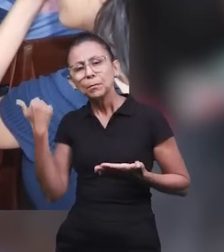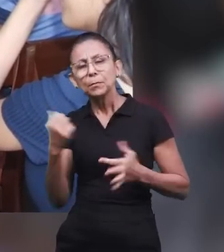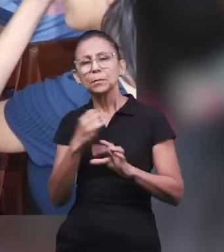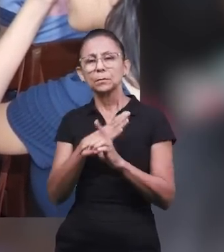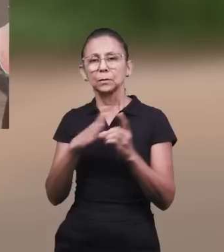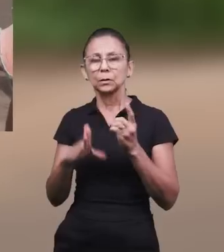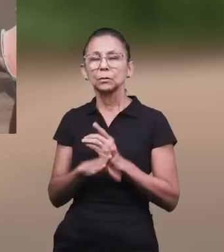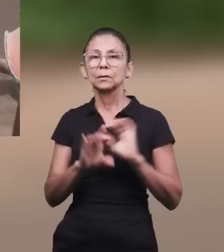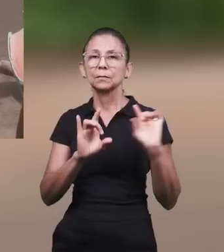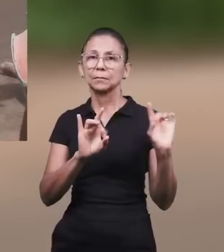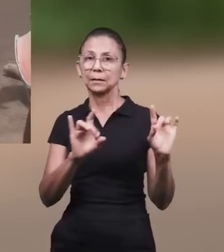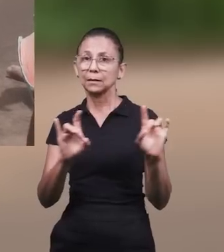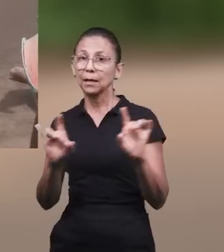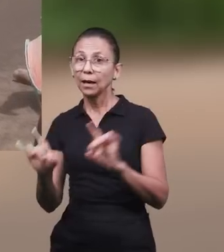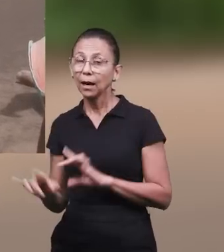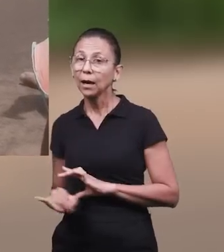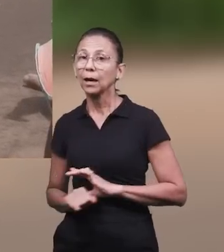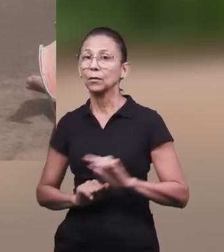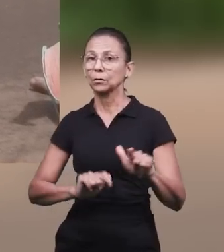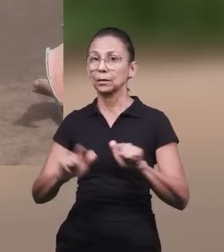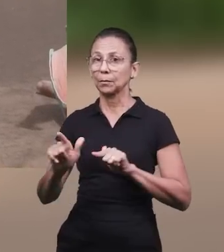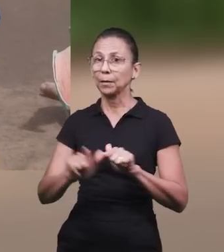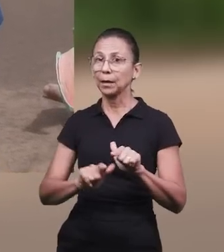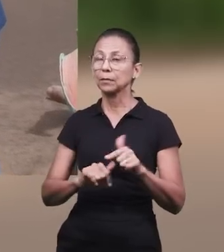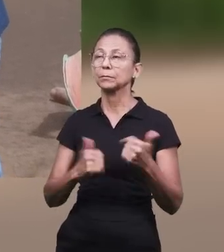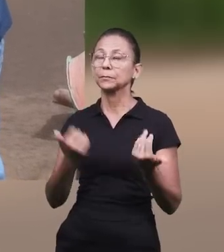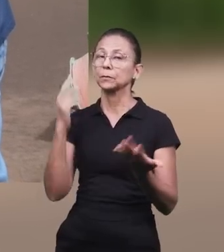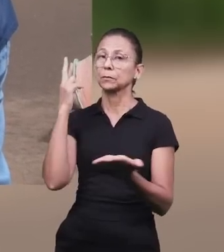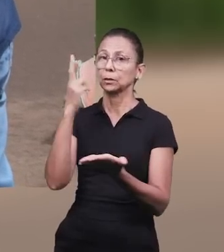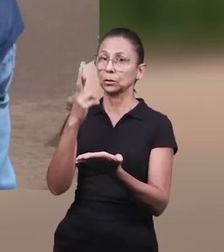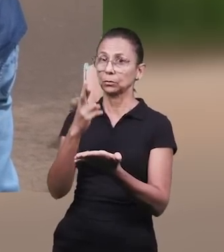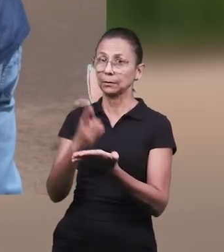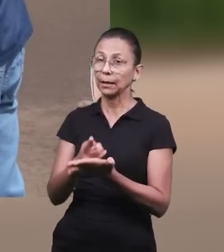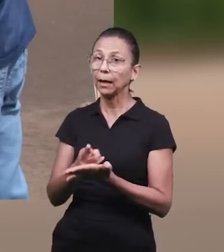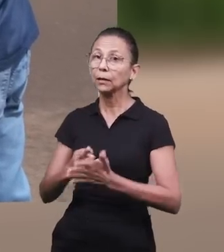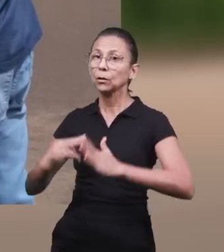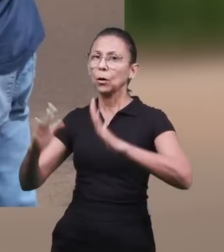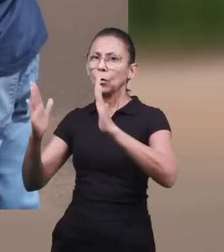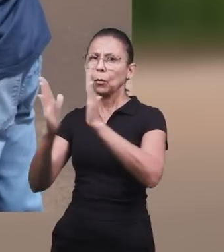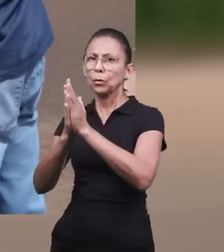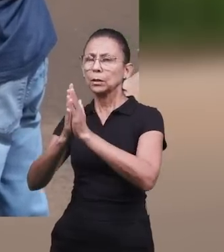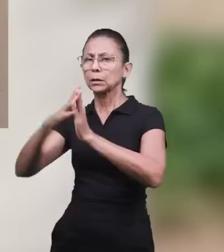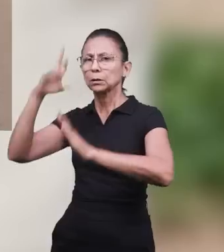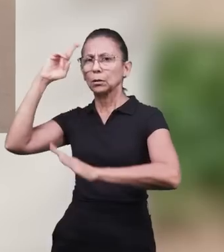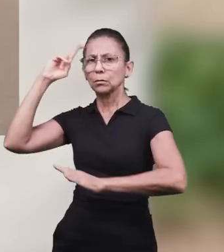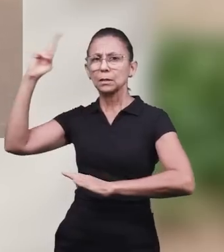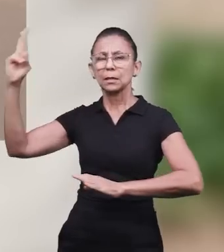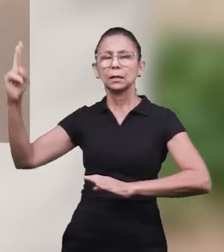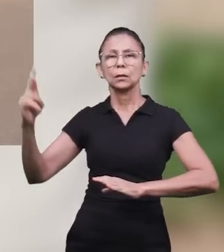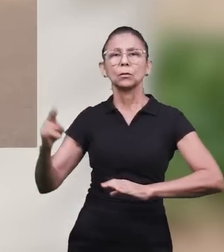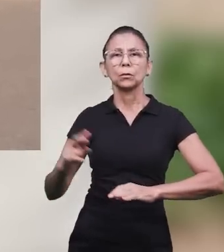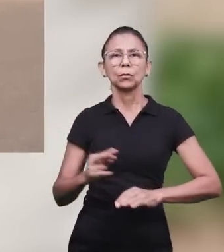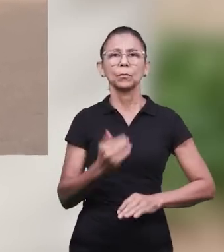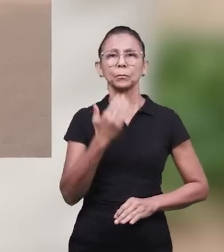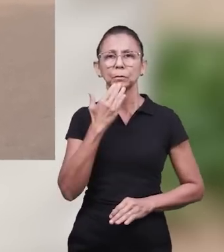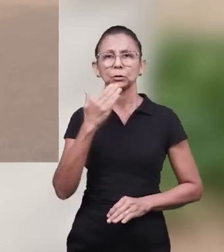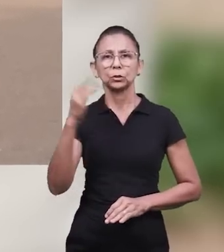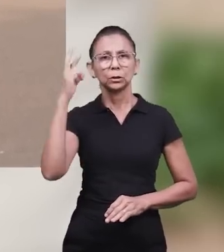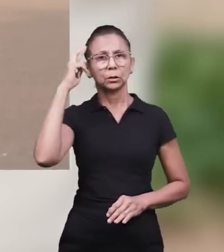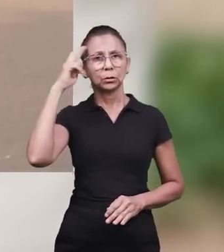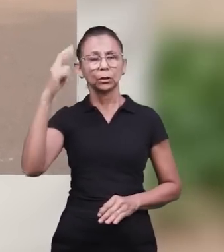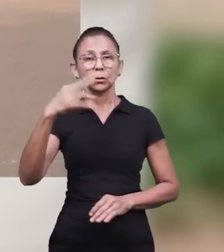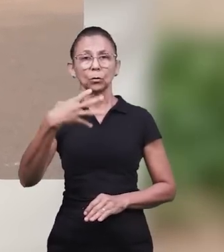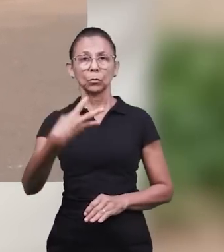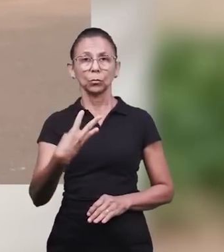realizado no município. O trabalho foi o resultado da busca à face do Senhor pelos recursos da graça no corpo. Cerca de 40